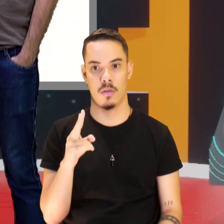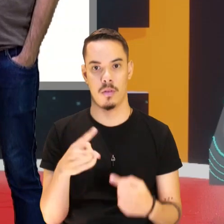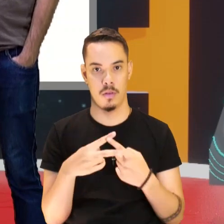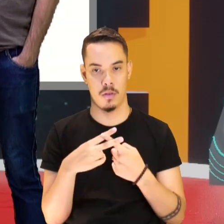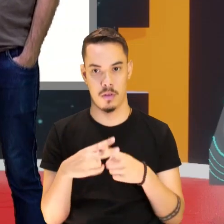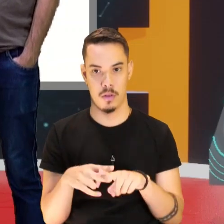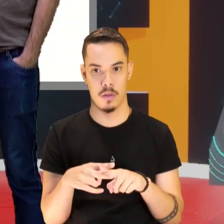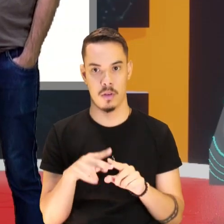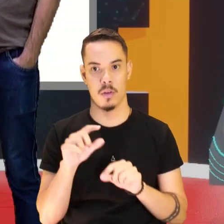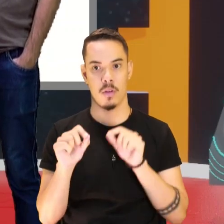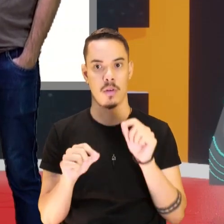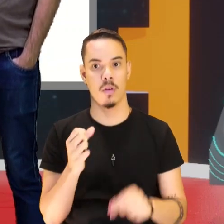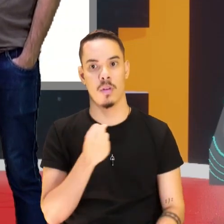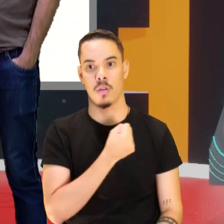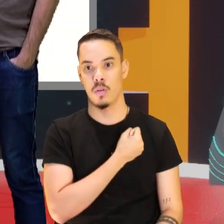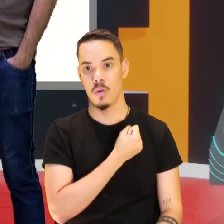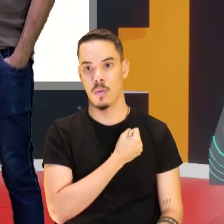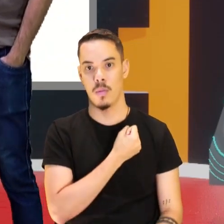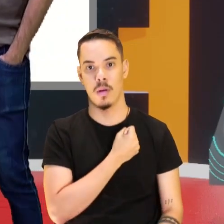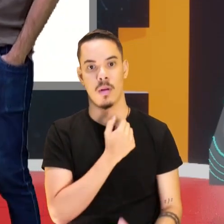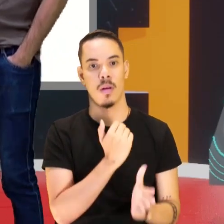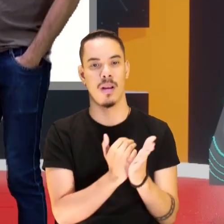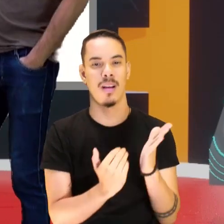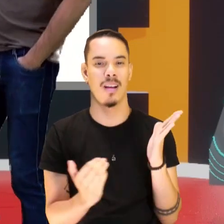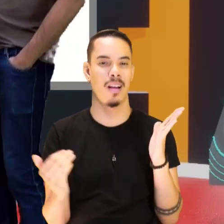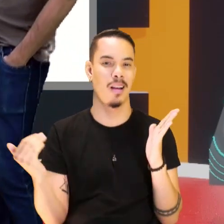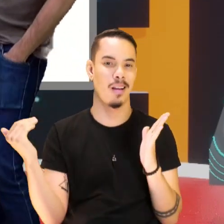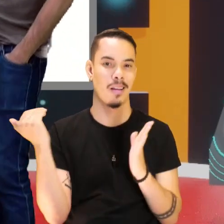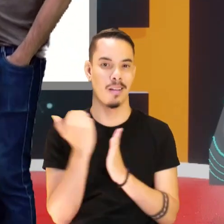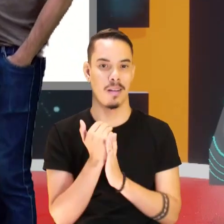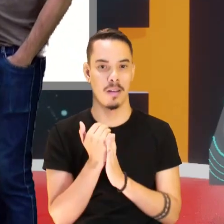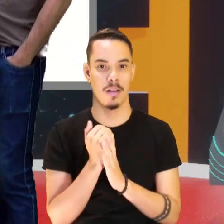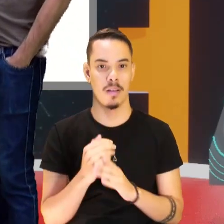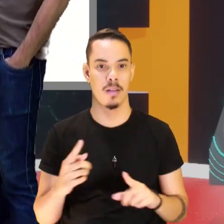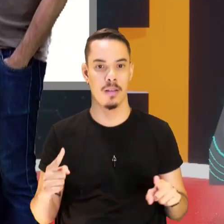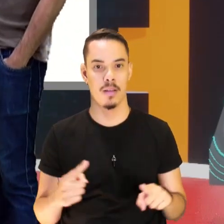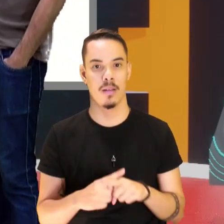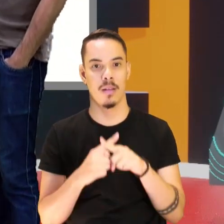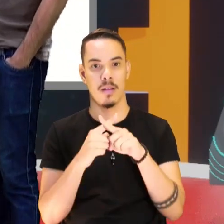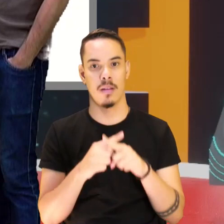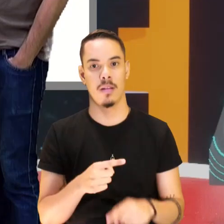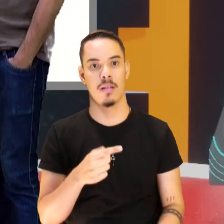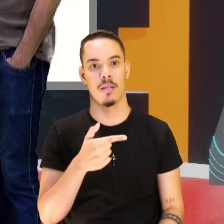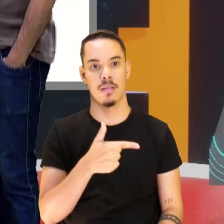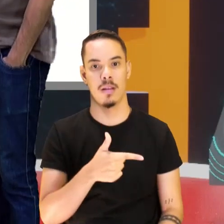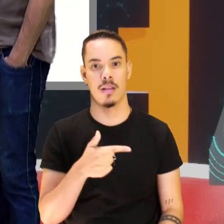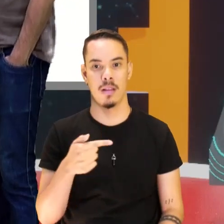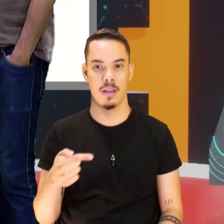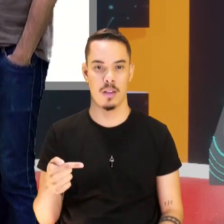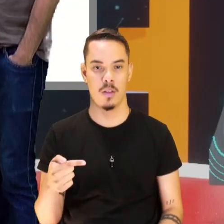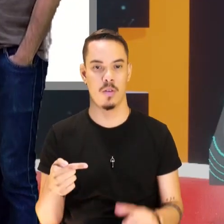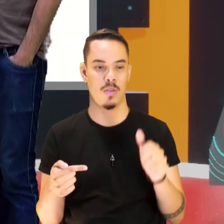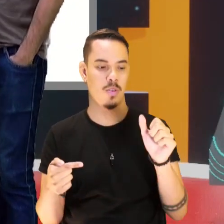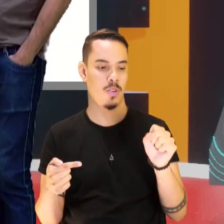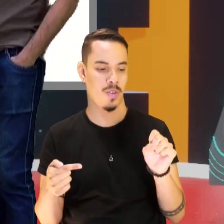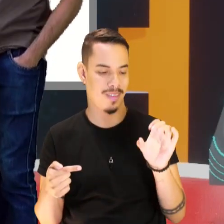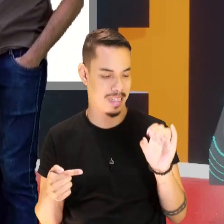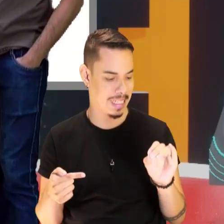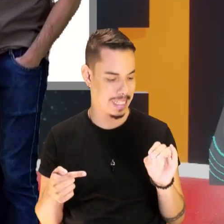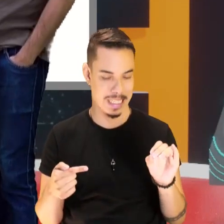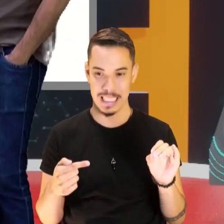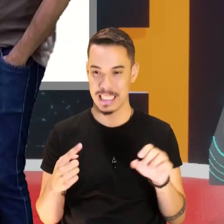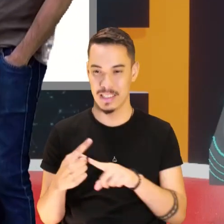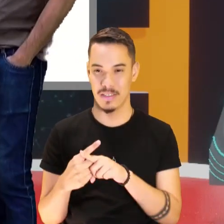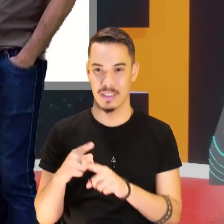é aqueles números todos muito alto olha só que a gente vai se multiplicar ia ficar 72 ia ficar 80 aí 72